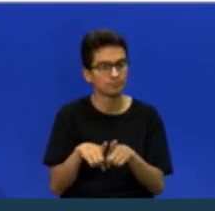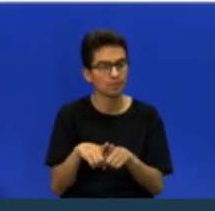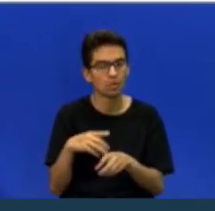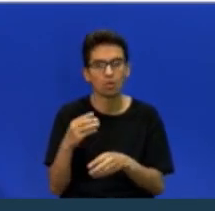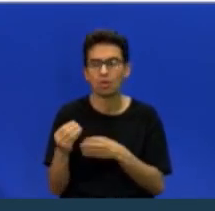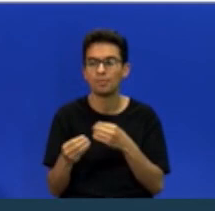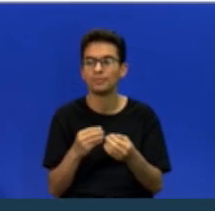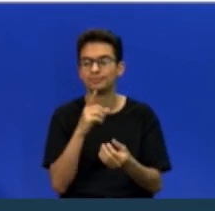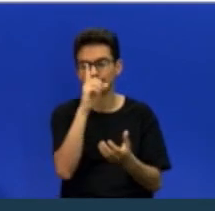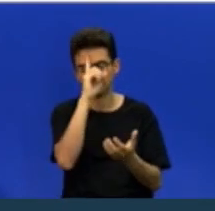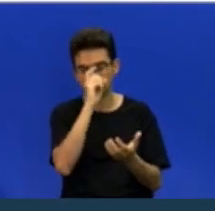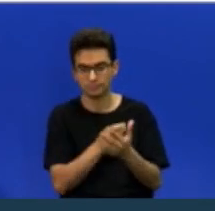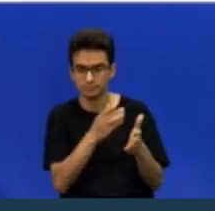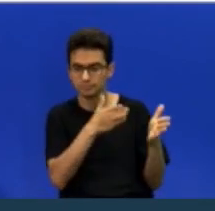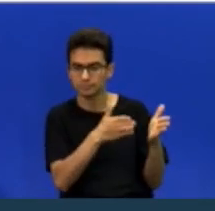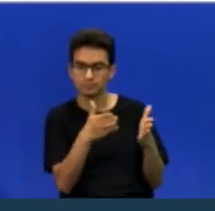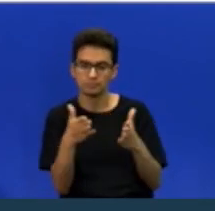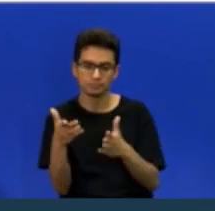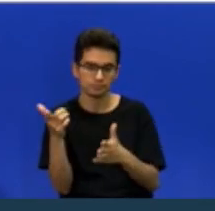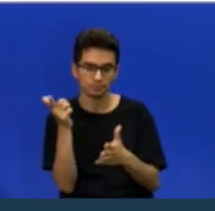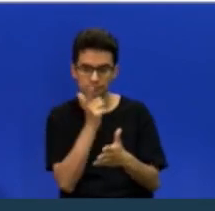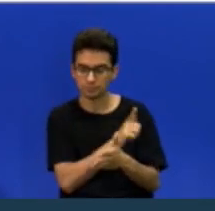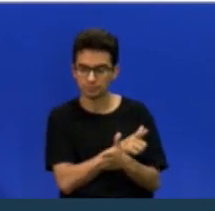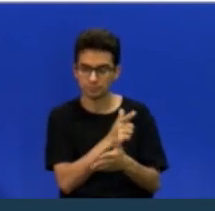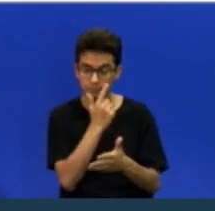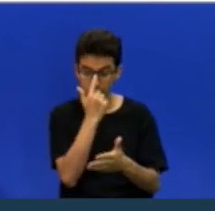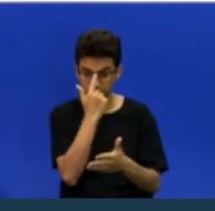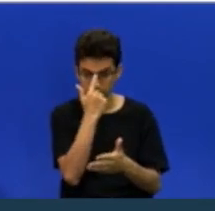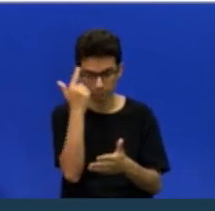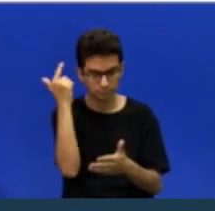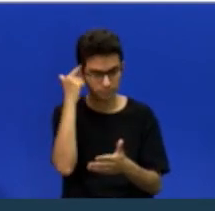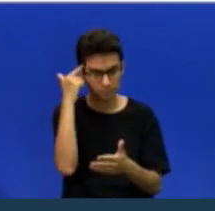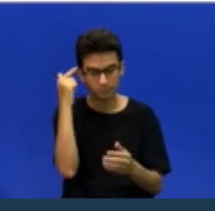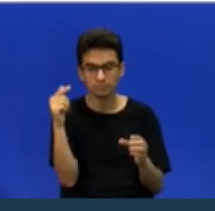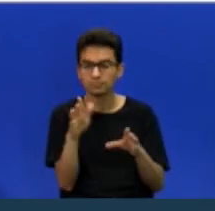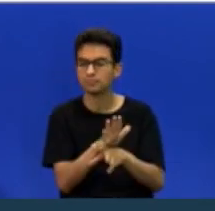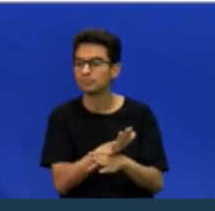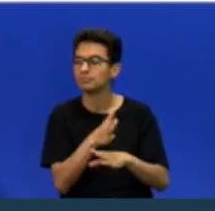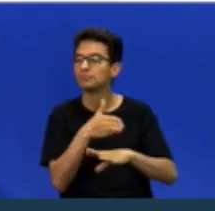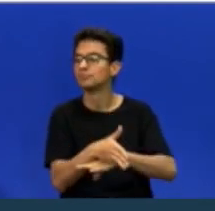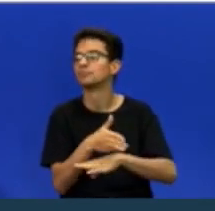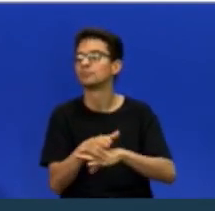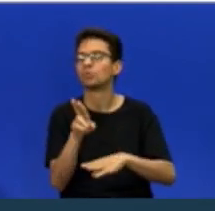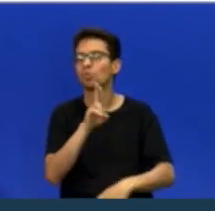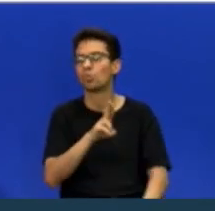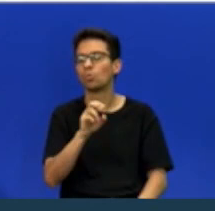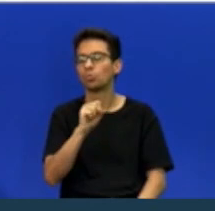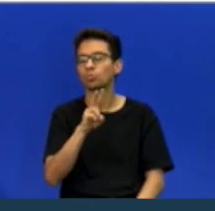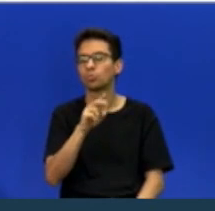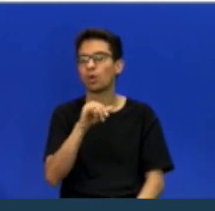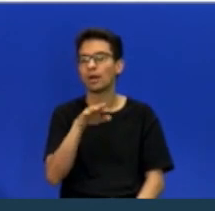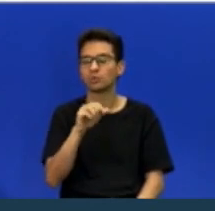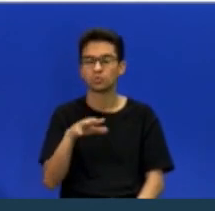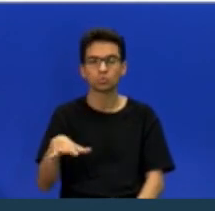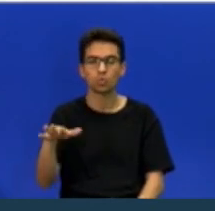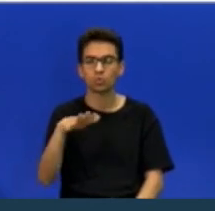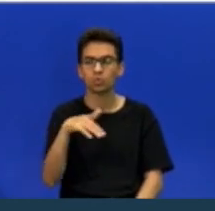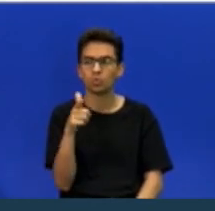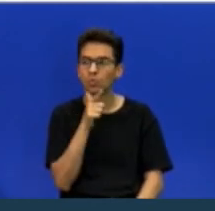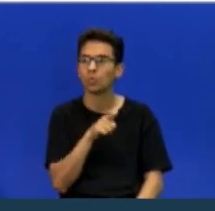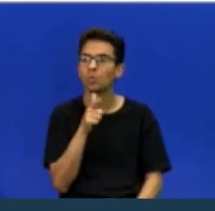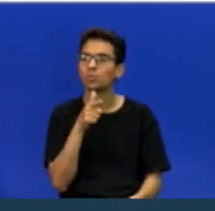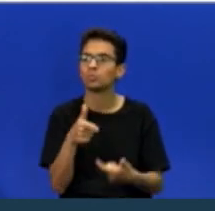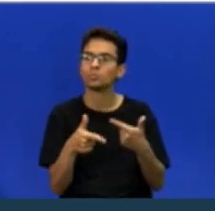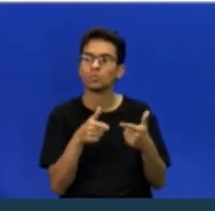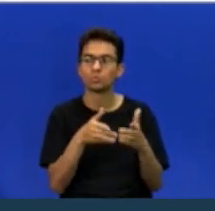como a democratização dos processos decisórios, consolidados na participação dos usuários, dos serviços de saúde nos